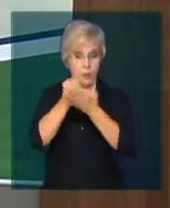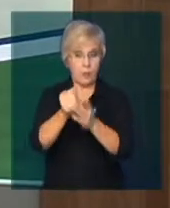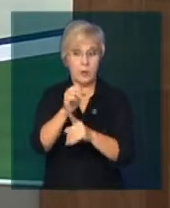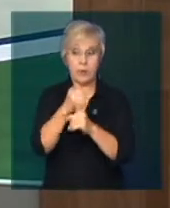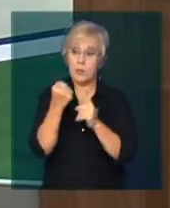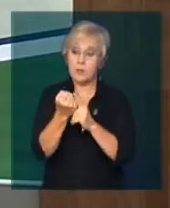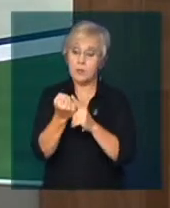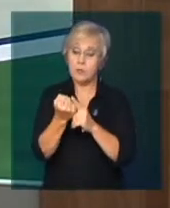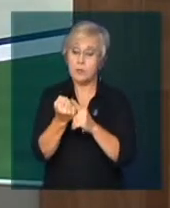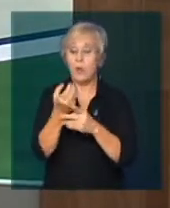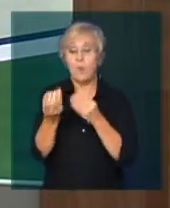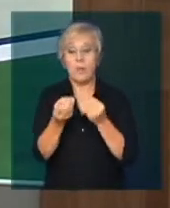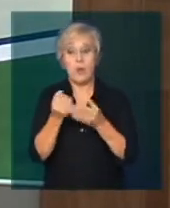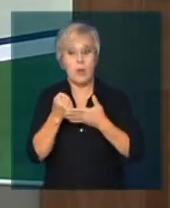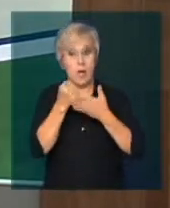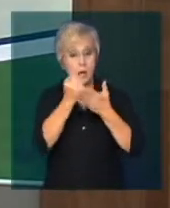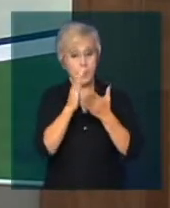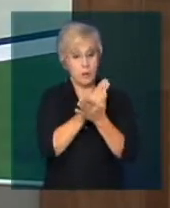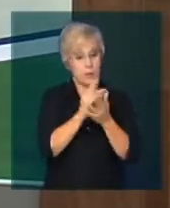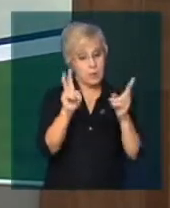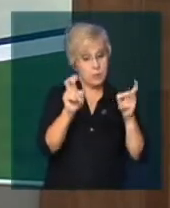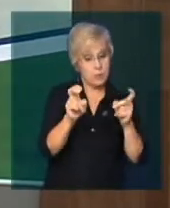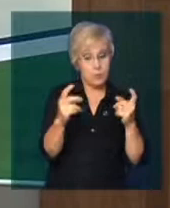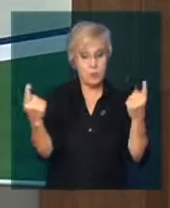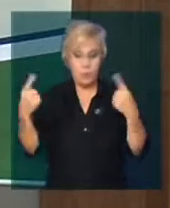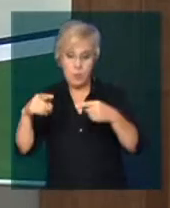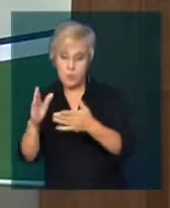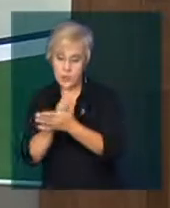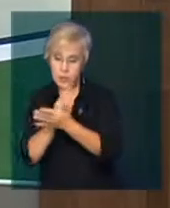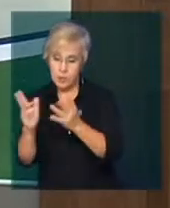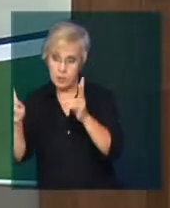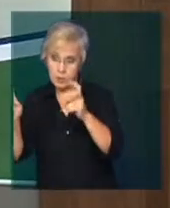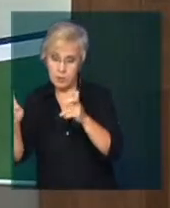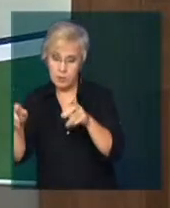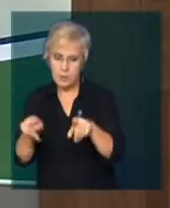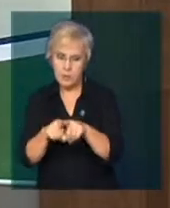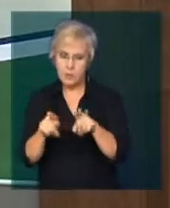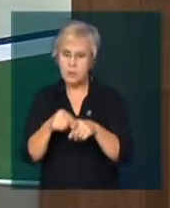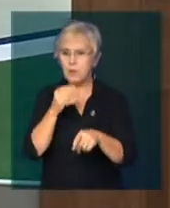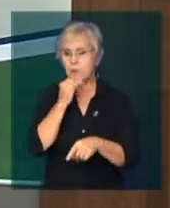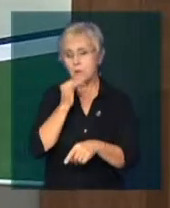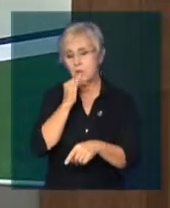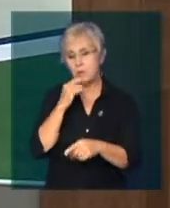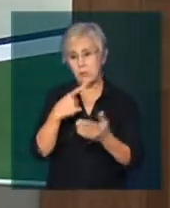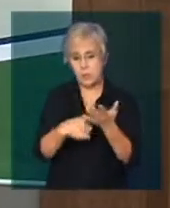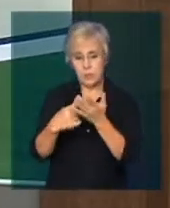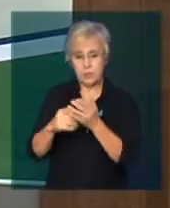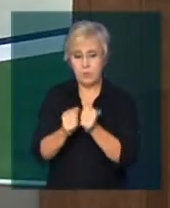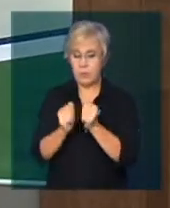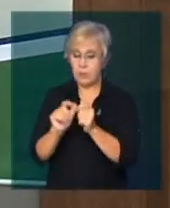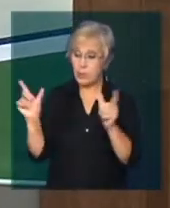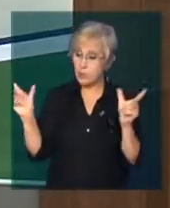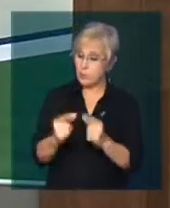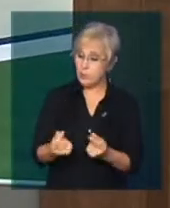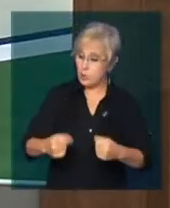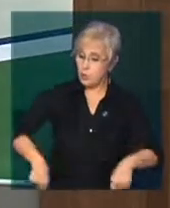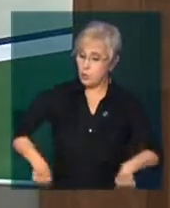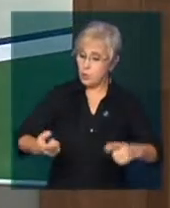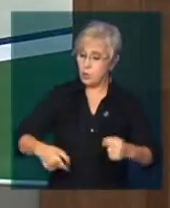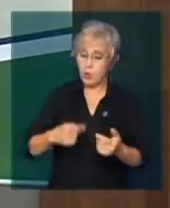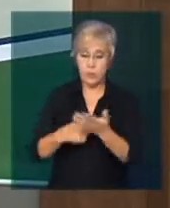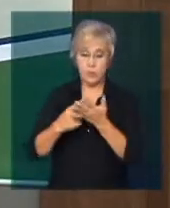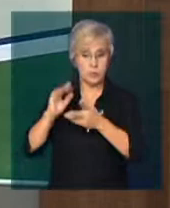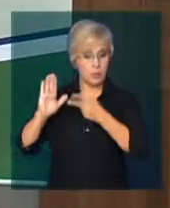temas e contra outros. Precisamos fazer uma reforma política para diminuir o custo das campanhas e, principalmente, para diminuir de